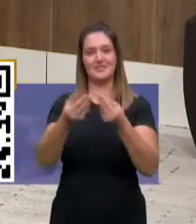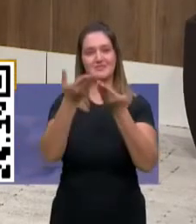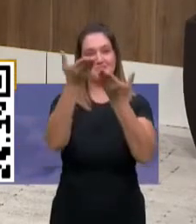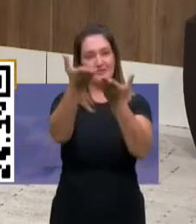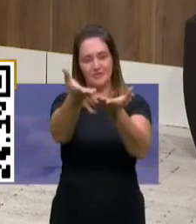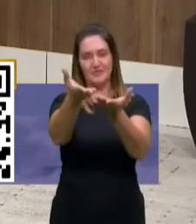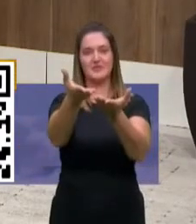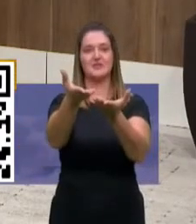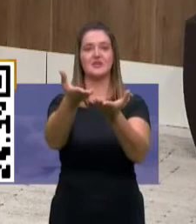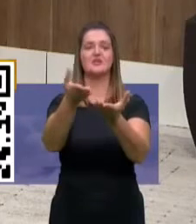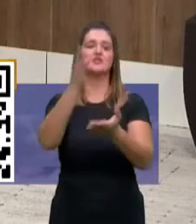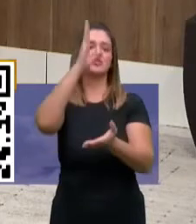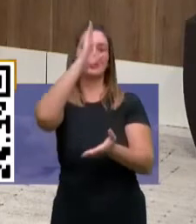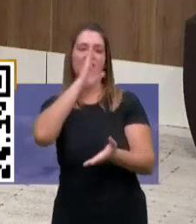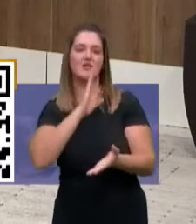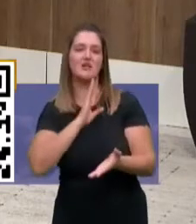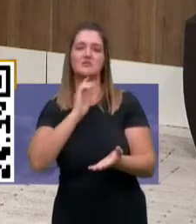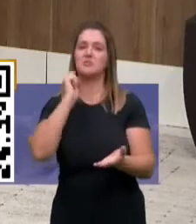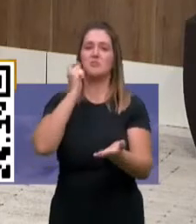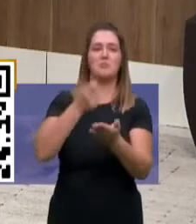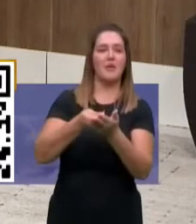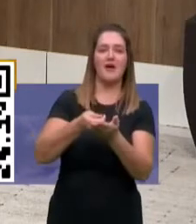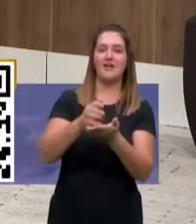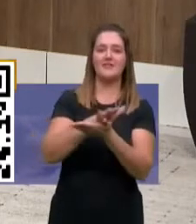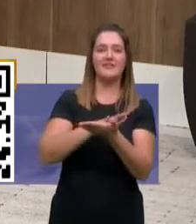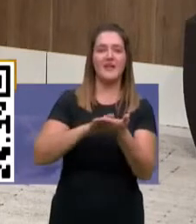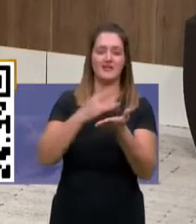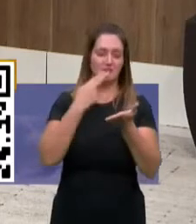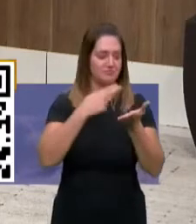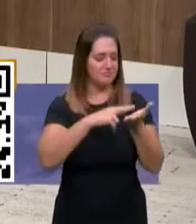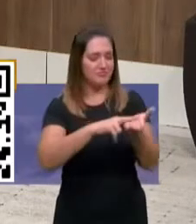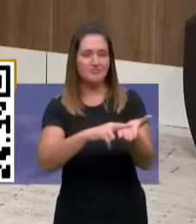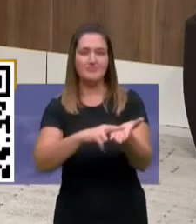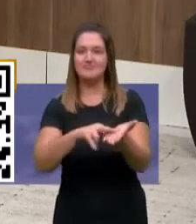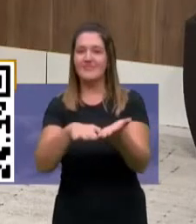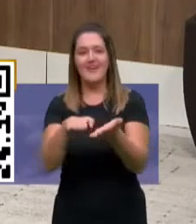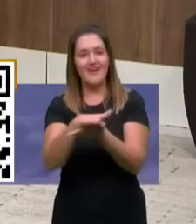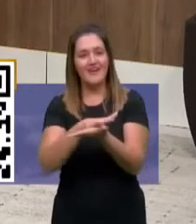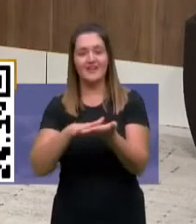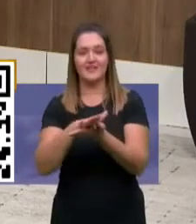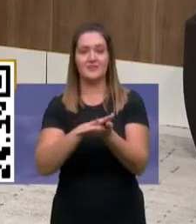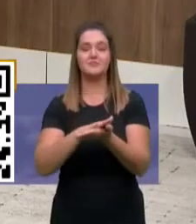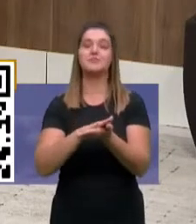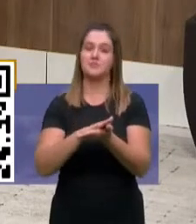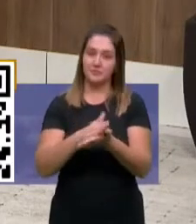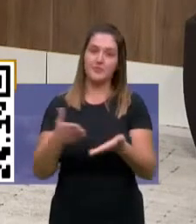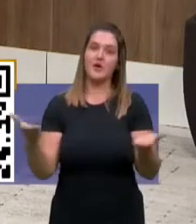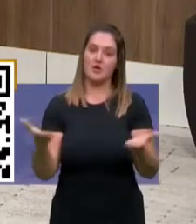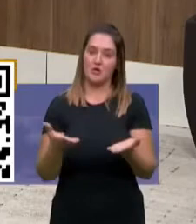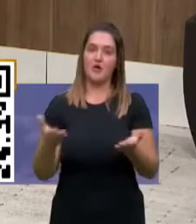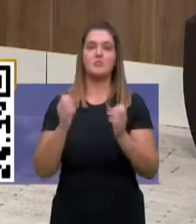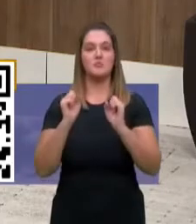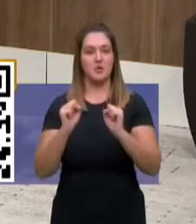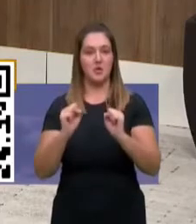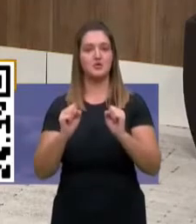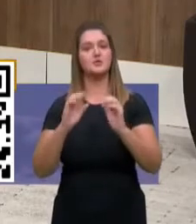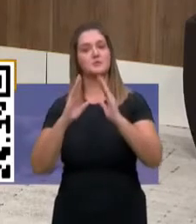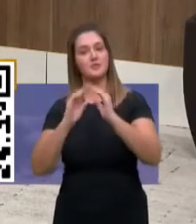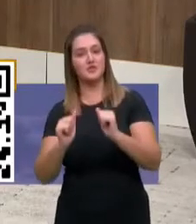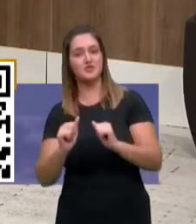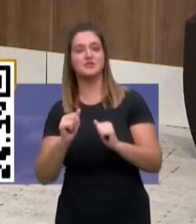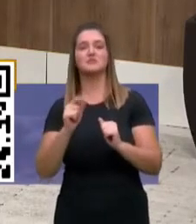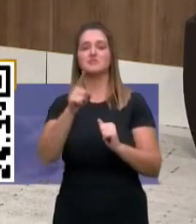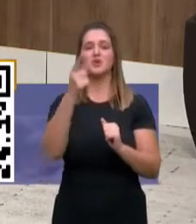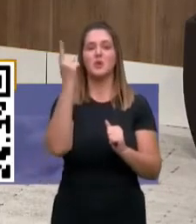Anjos da Esperança para você, sem custo nenhum, você não precisa pagar nem pelo envio para sua casa, viu? Peça agora o seu para você